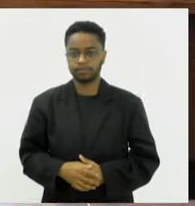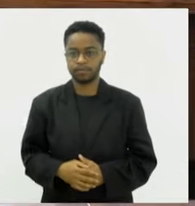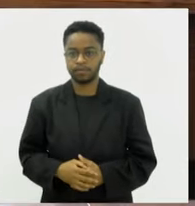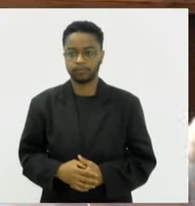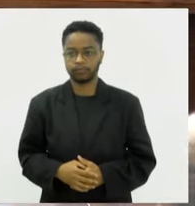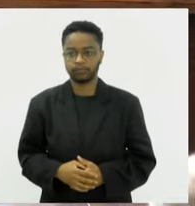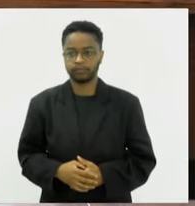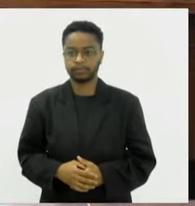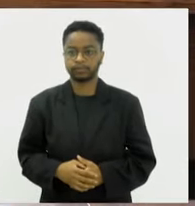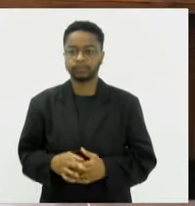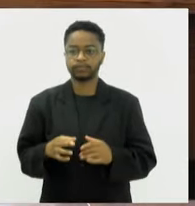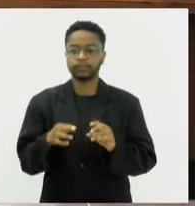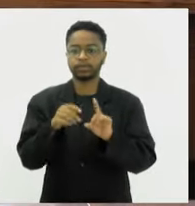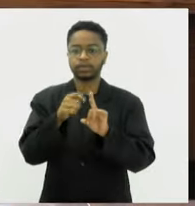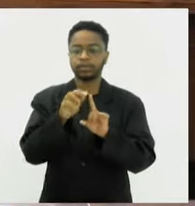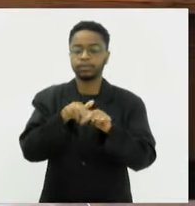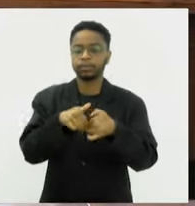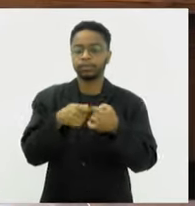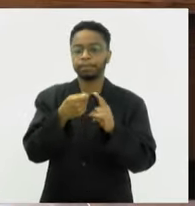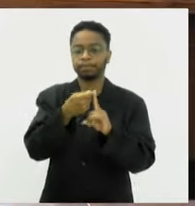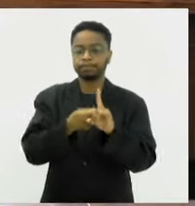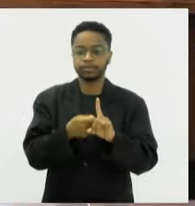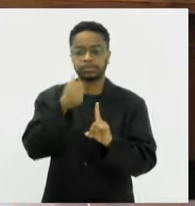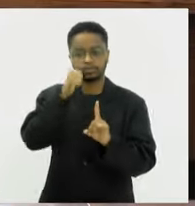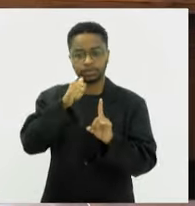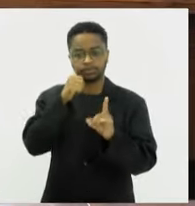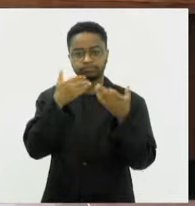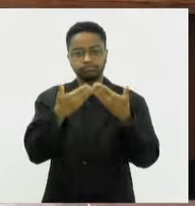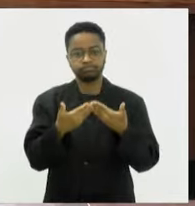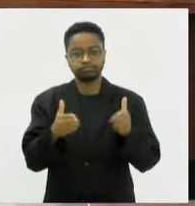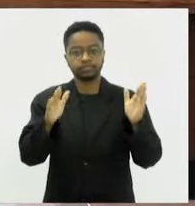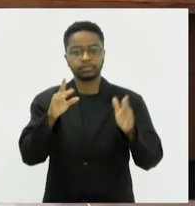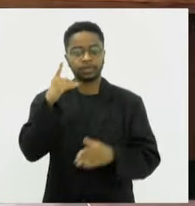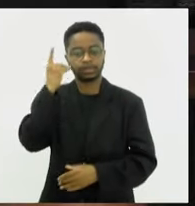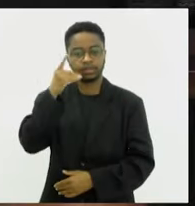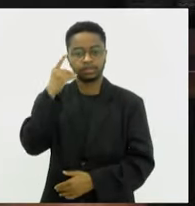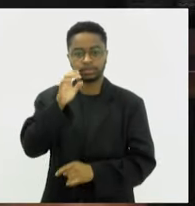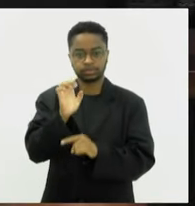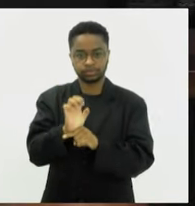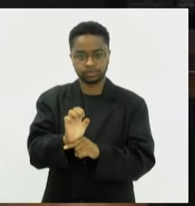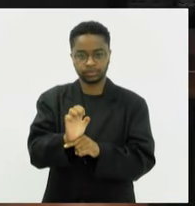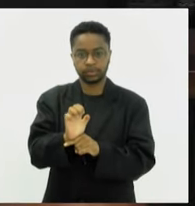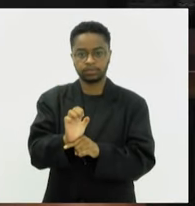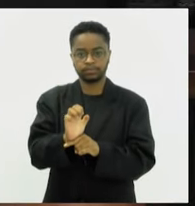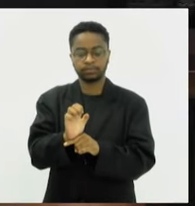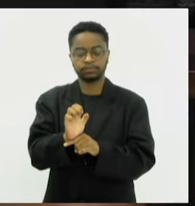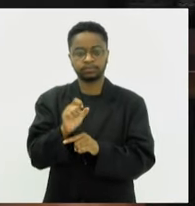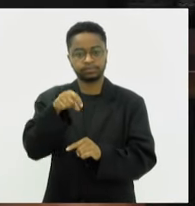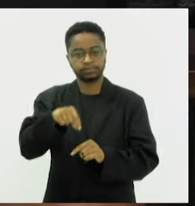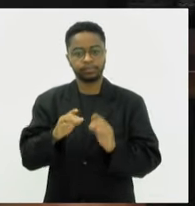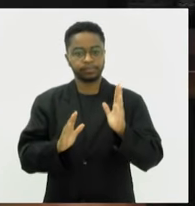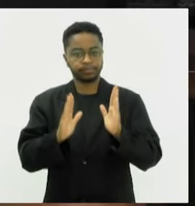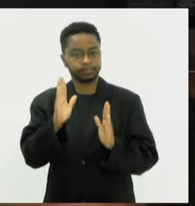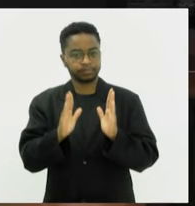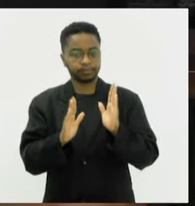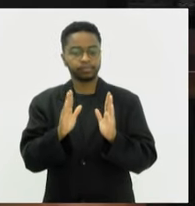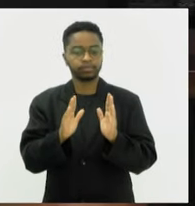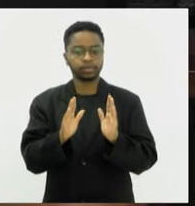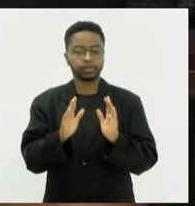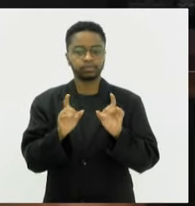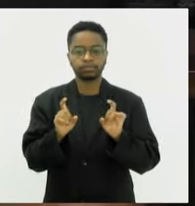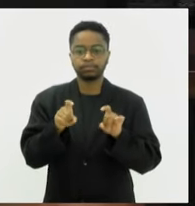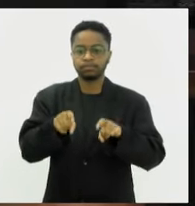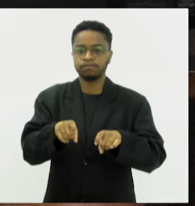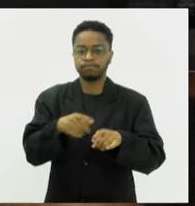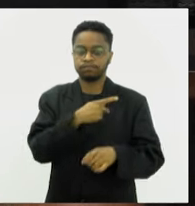no mês da mulher, abrir para as deputadas estaduais dessa legislatura, no mês da mulher, presidir a sessão.